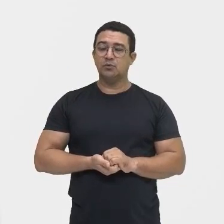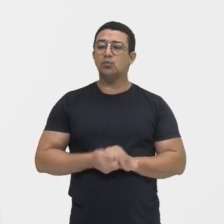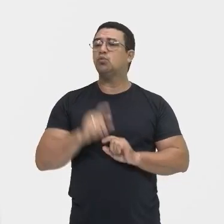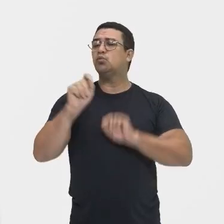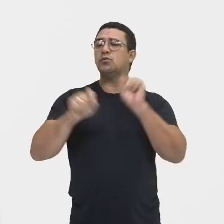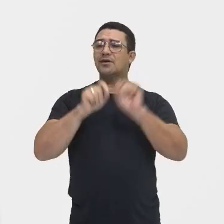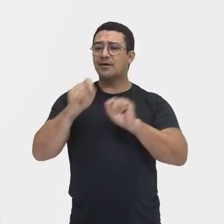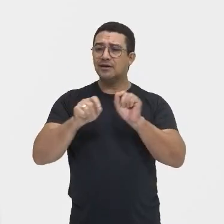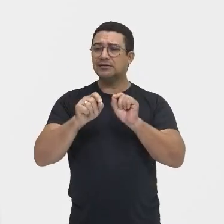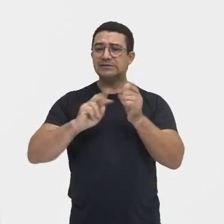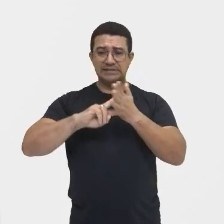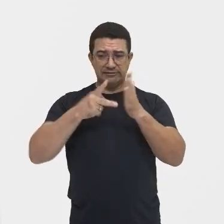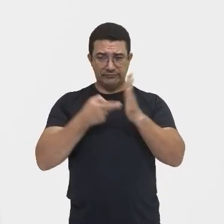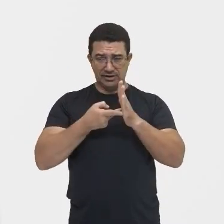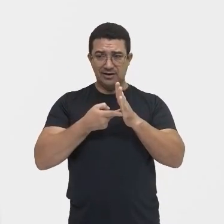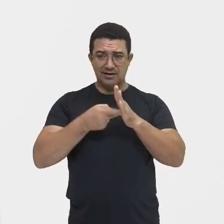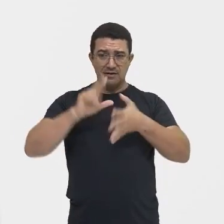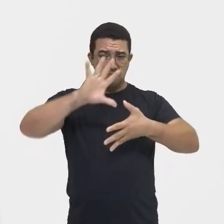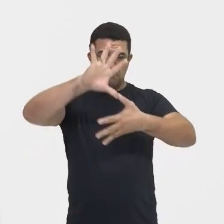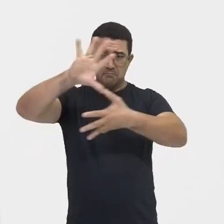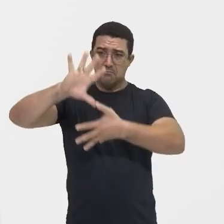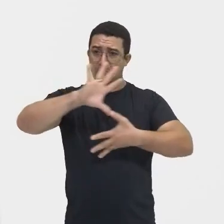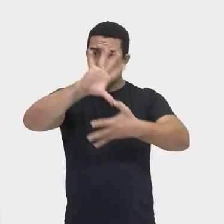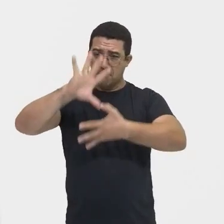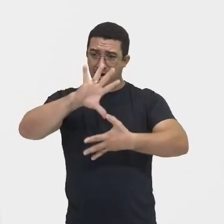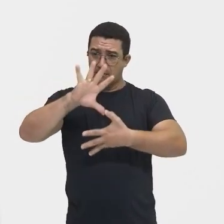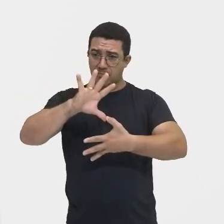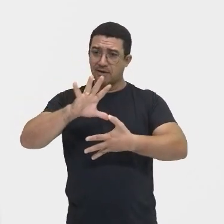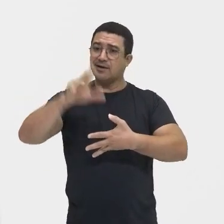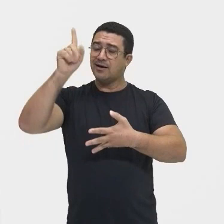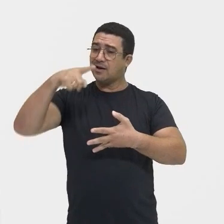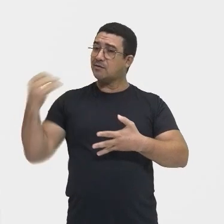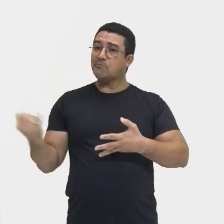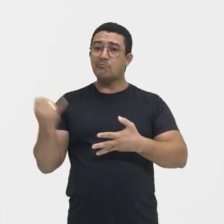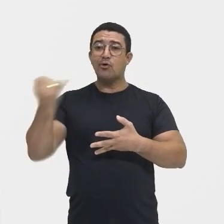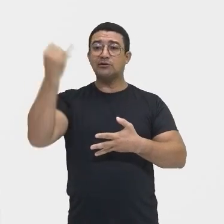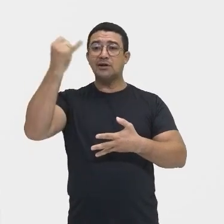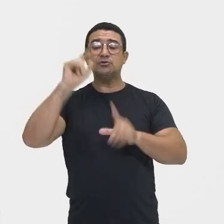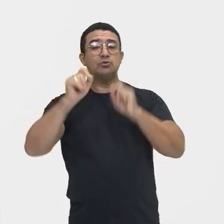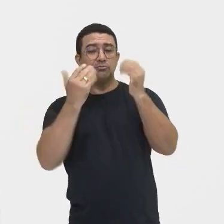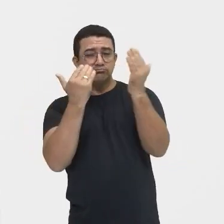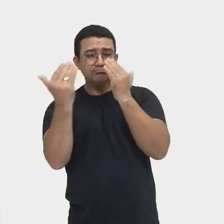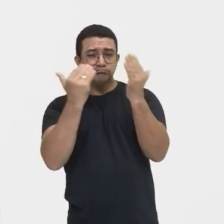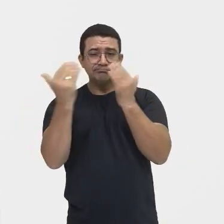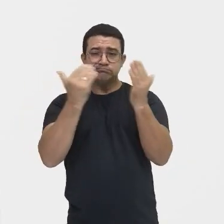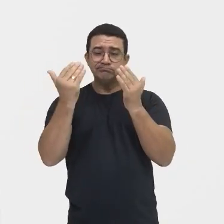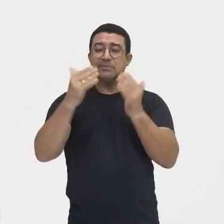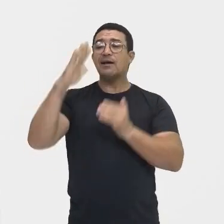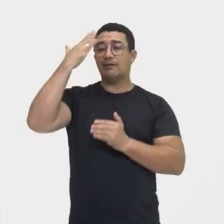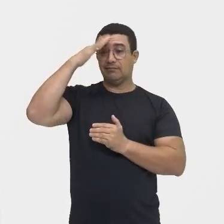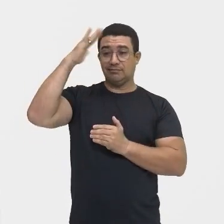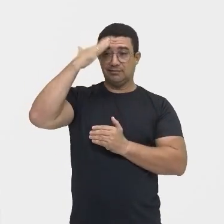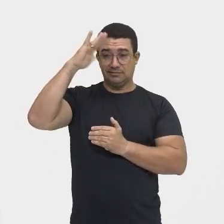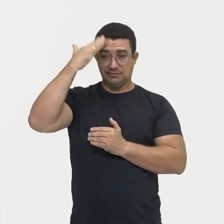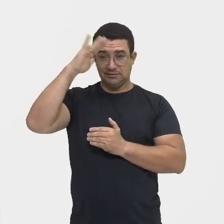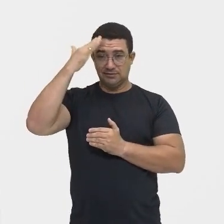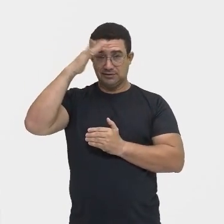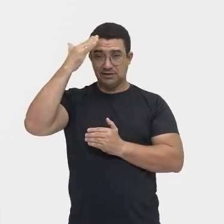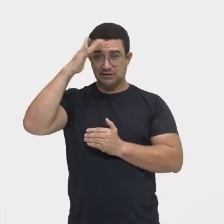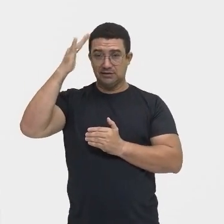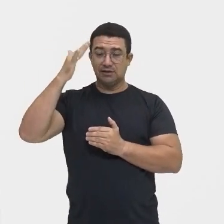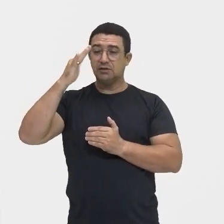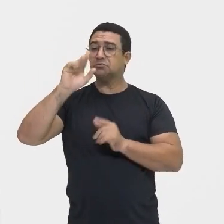que seriam os mapas. Os mapas, eles são um importante instrumento de análise e compreensão